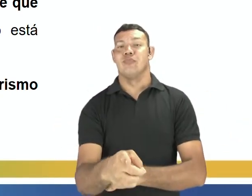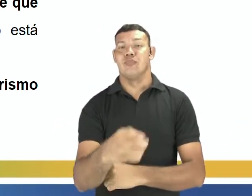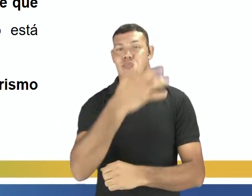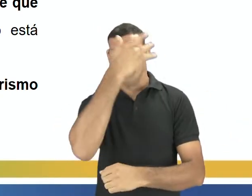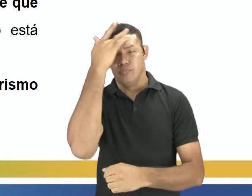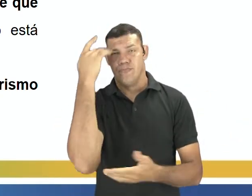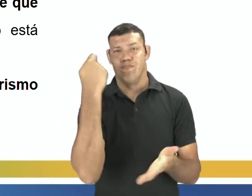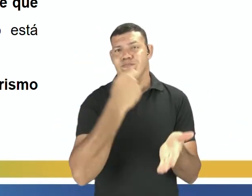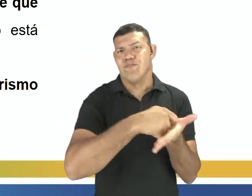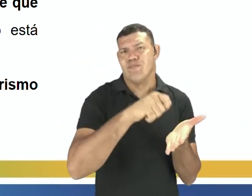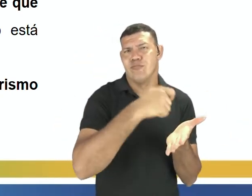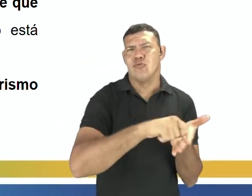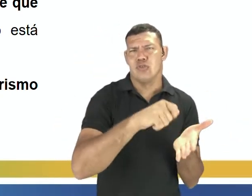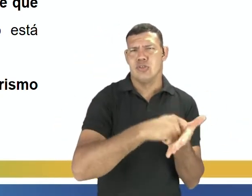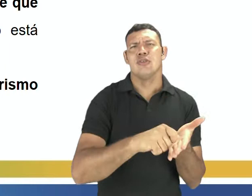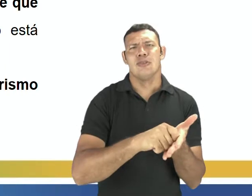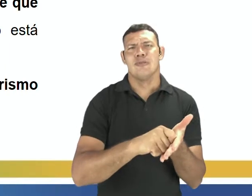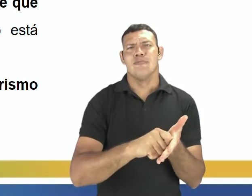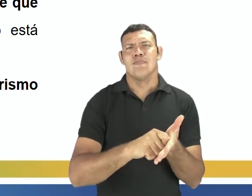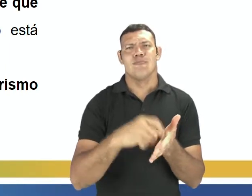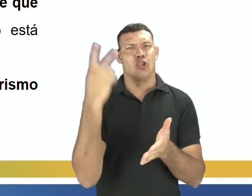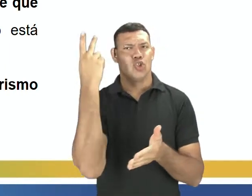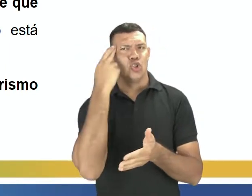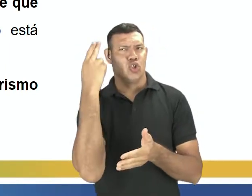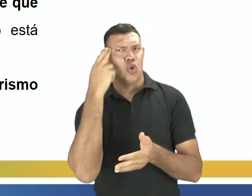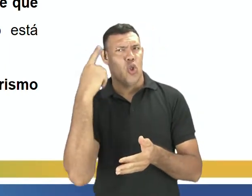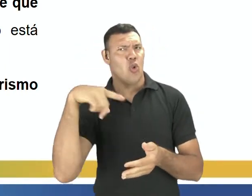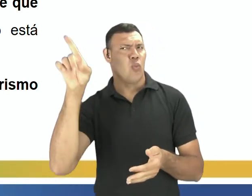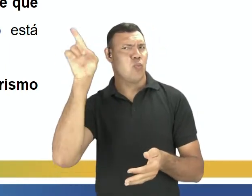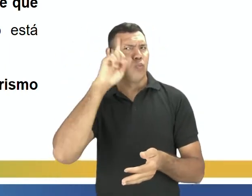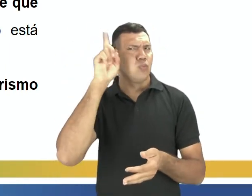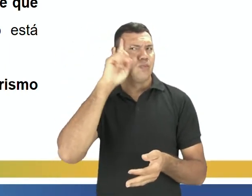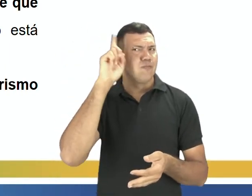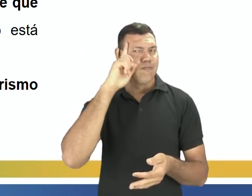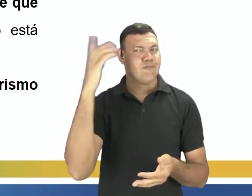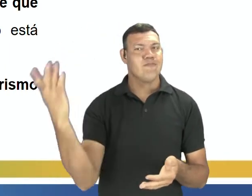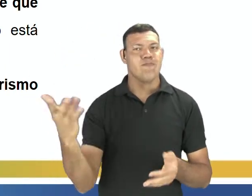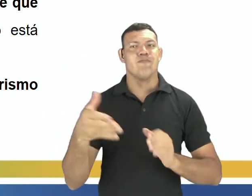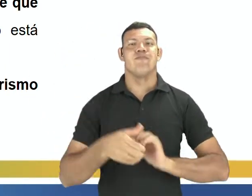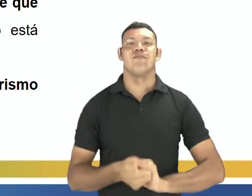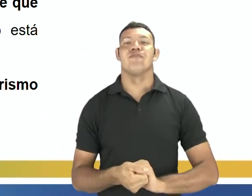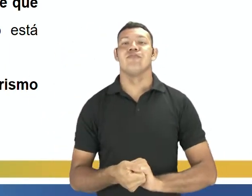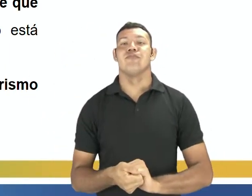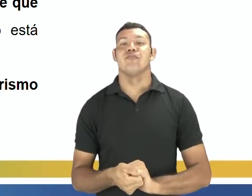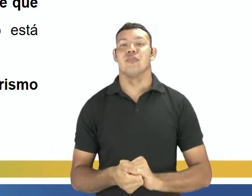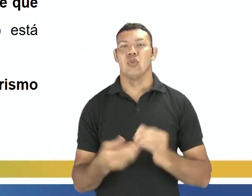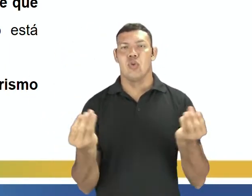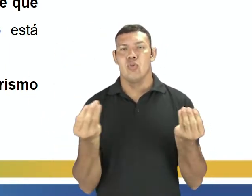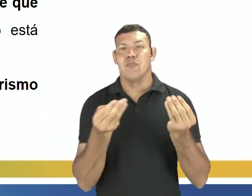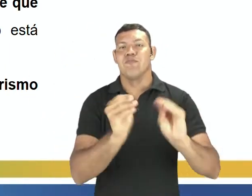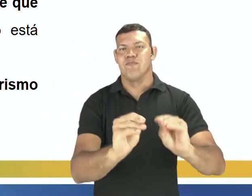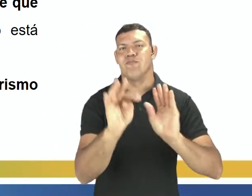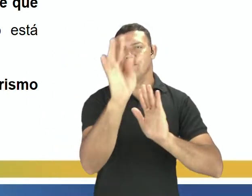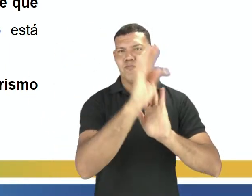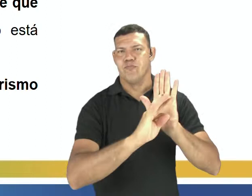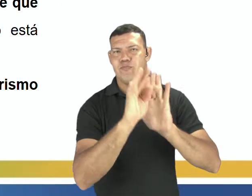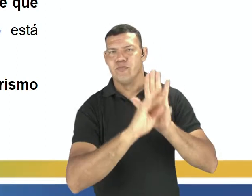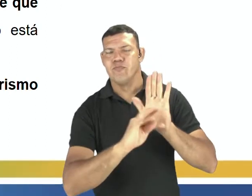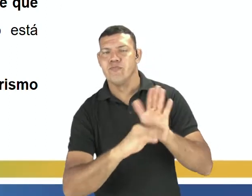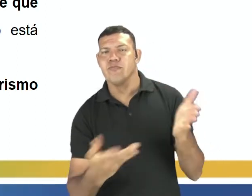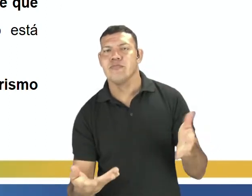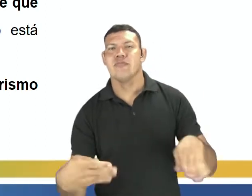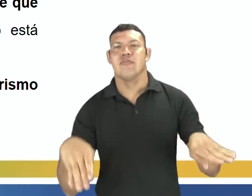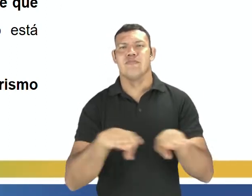cronista aborda um assunto do cotidiano, colocando-se explicitamente no texto, relatando fatos